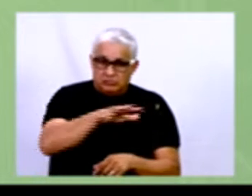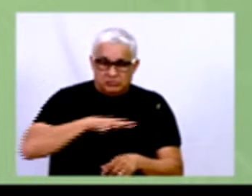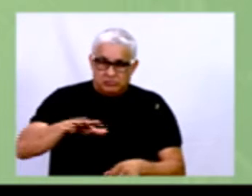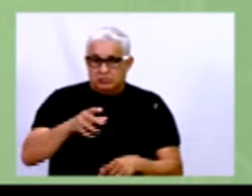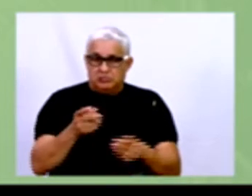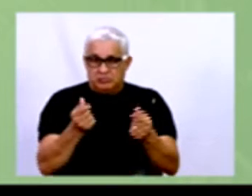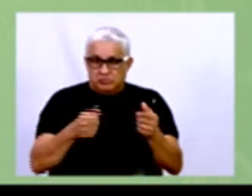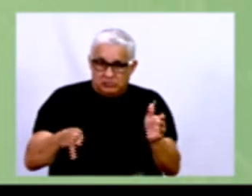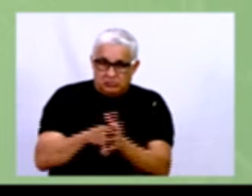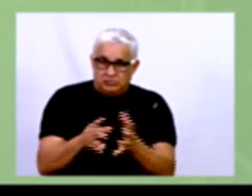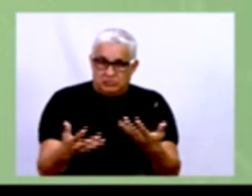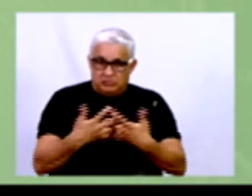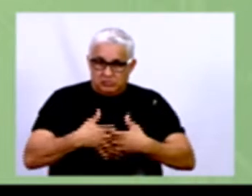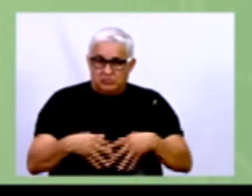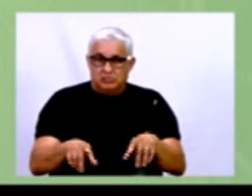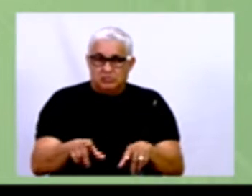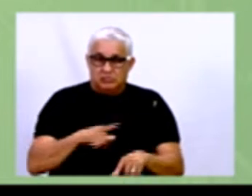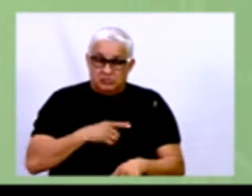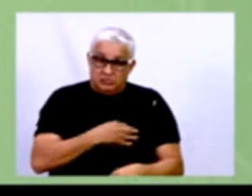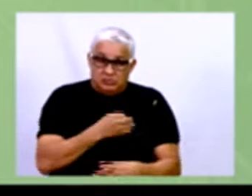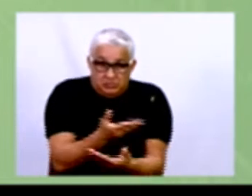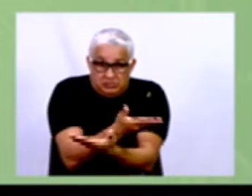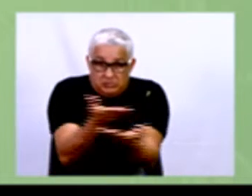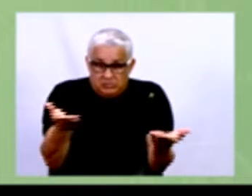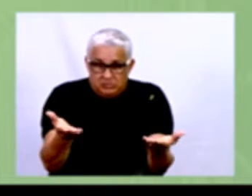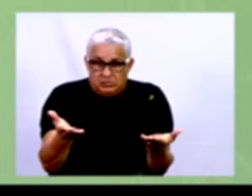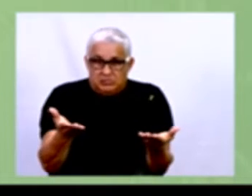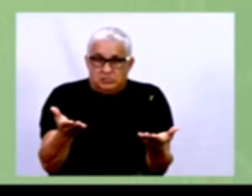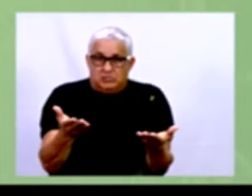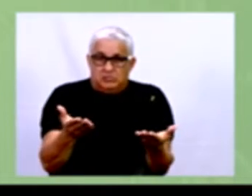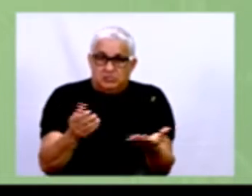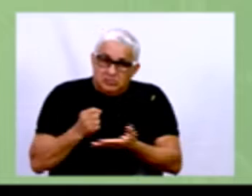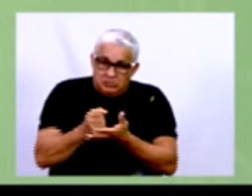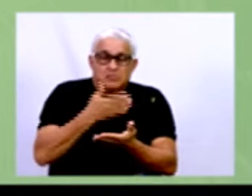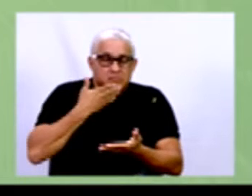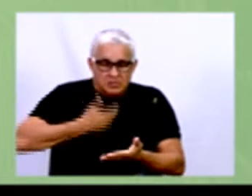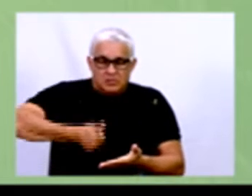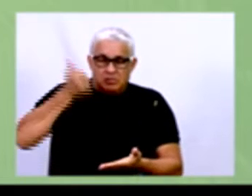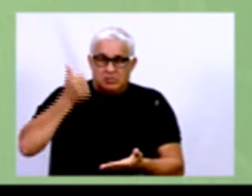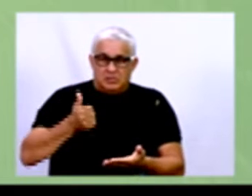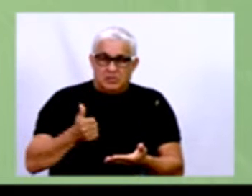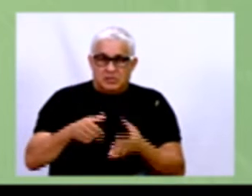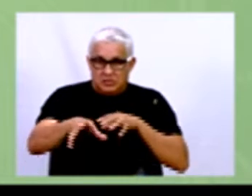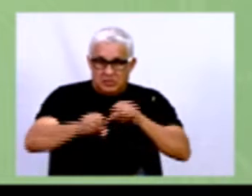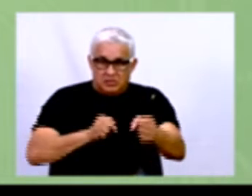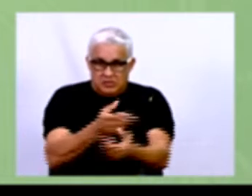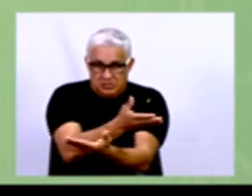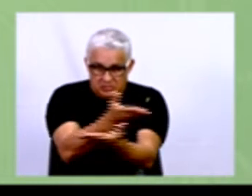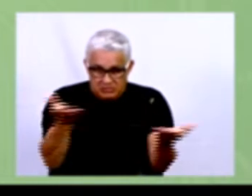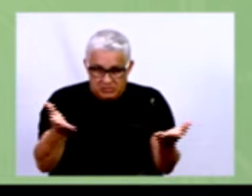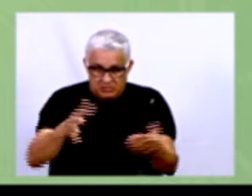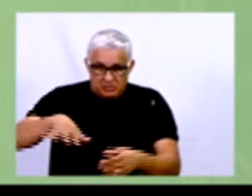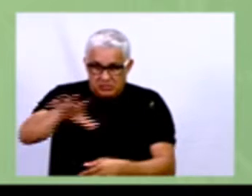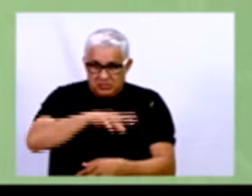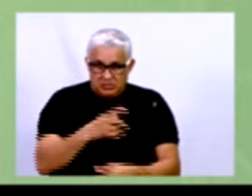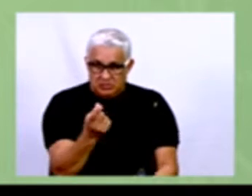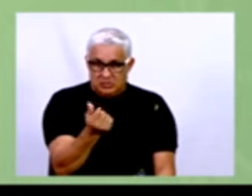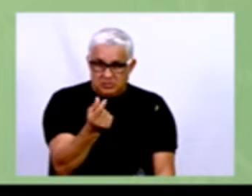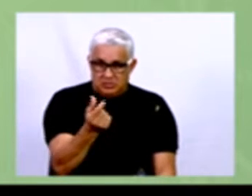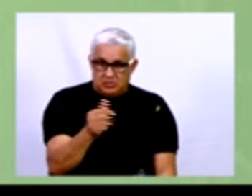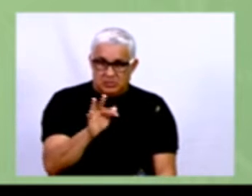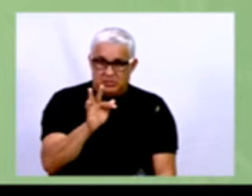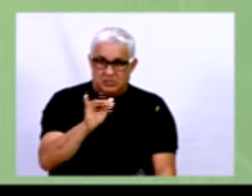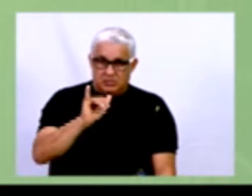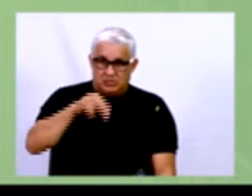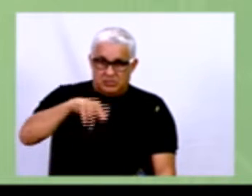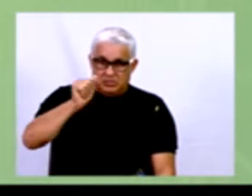disse, e estamos aqui à disposição de vocês para contribuir da melhor forma possível para a formação de vocês na área de finanças.